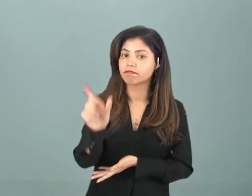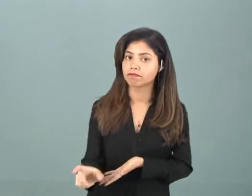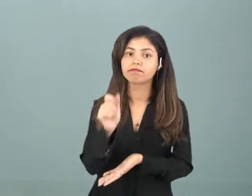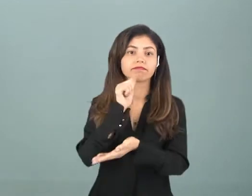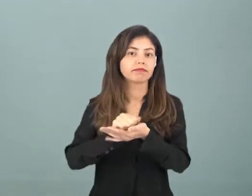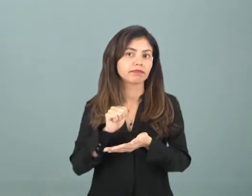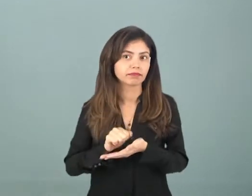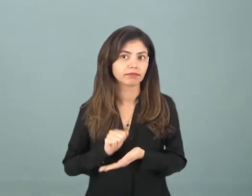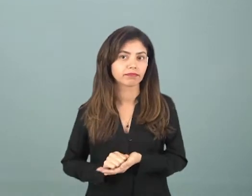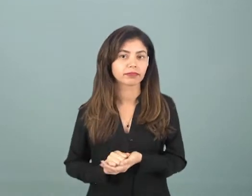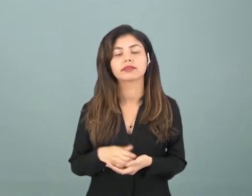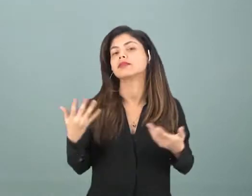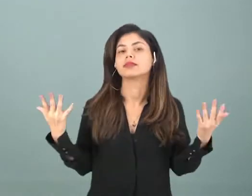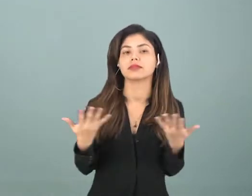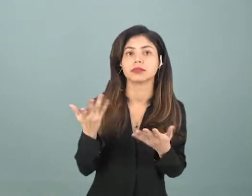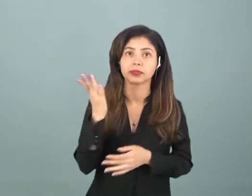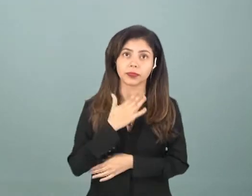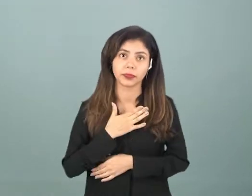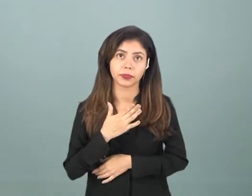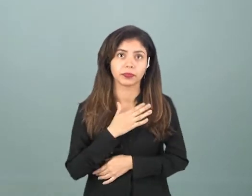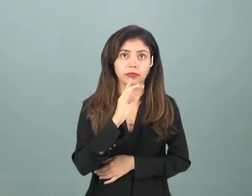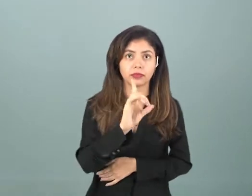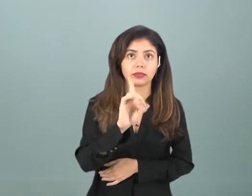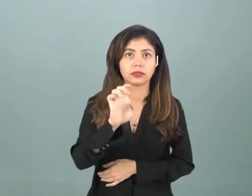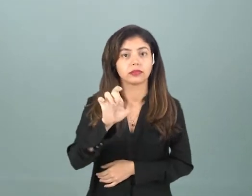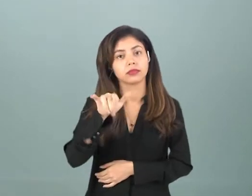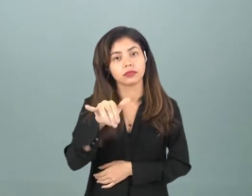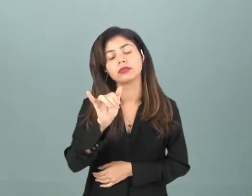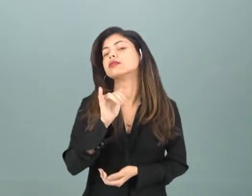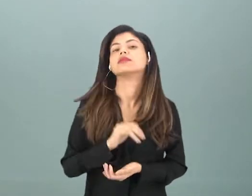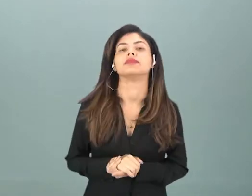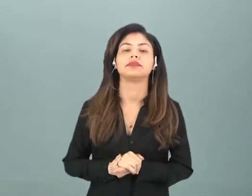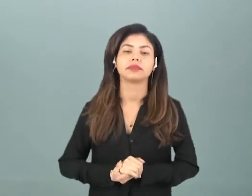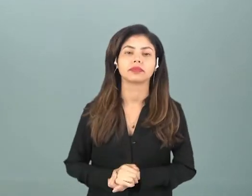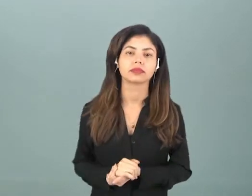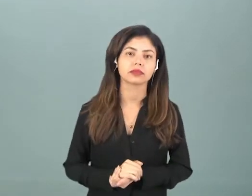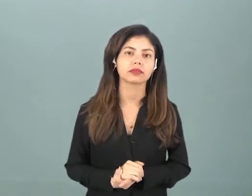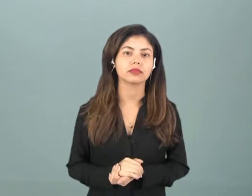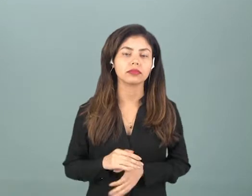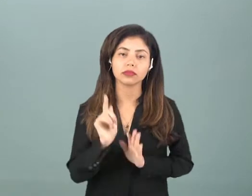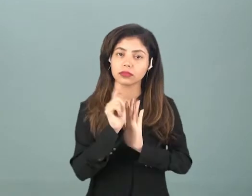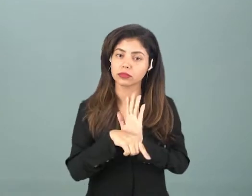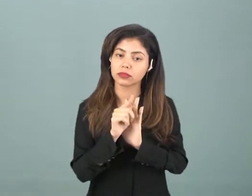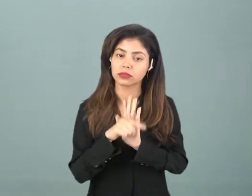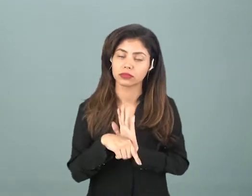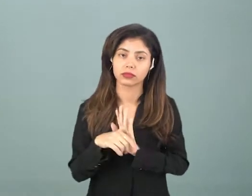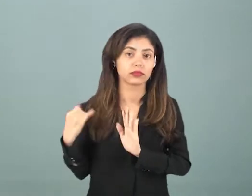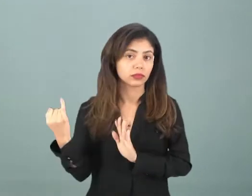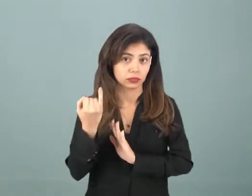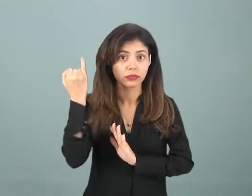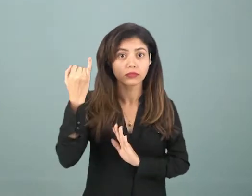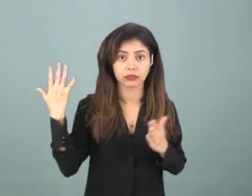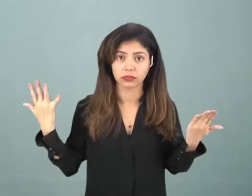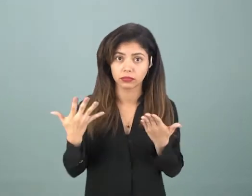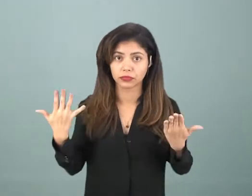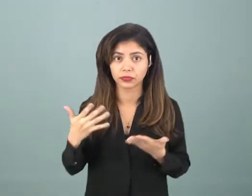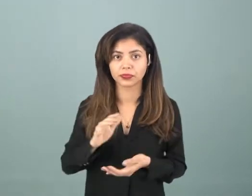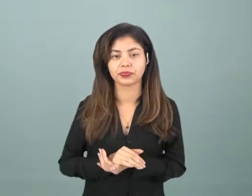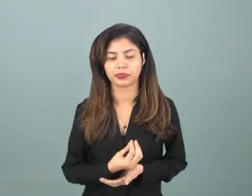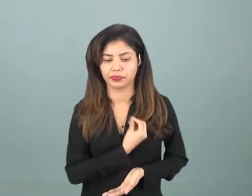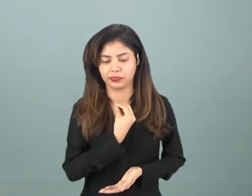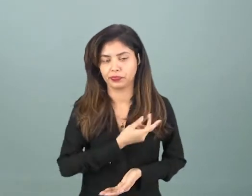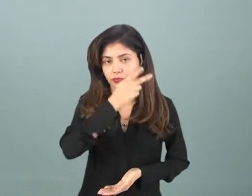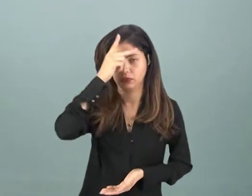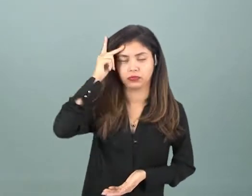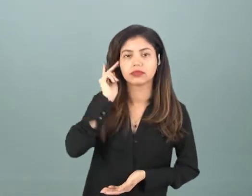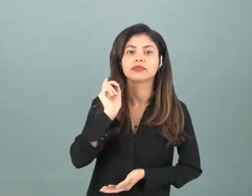e eu sou a professora Deli, tá bom? Nosso gênero textual hoje, ele é bem importante porque a gente trabalha a vida de uma pessoa, como eu já